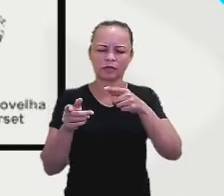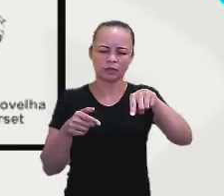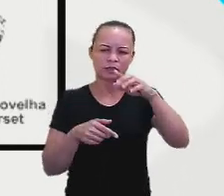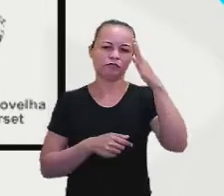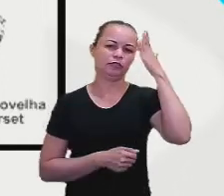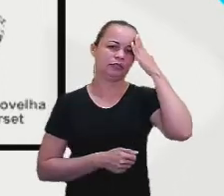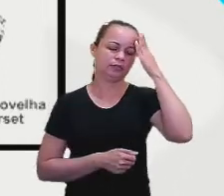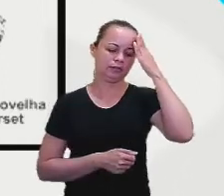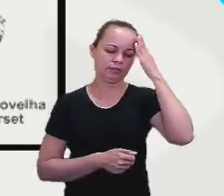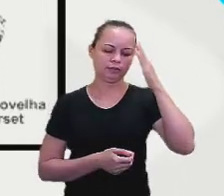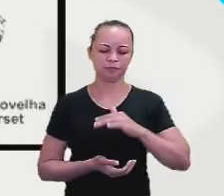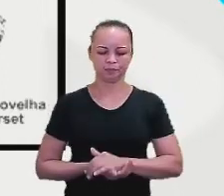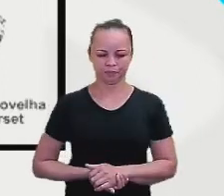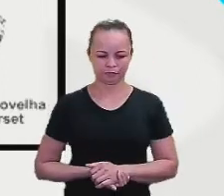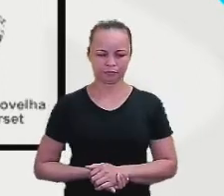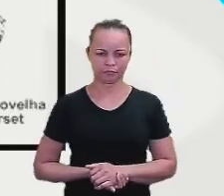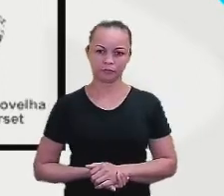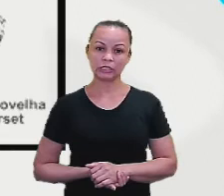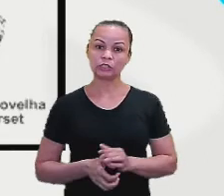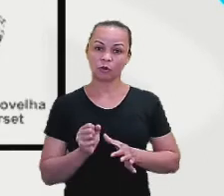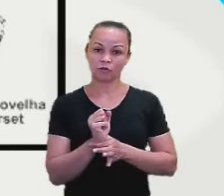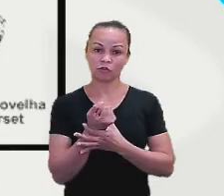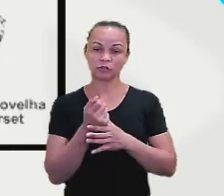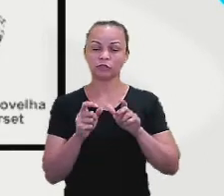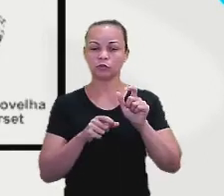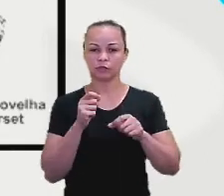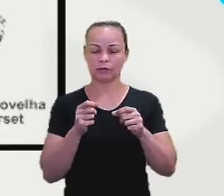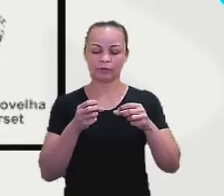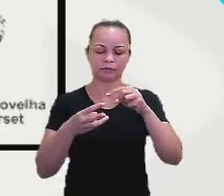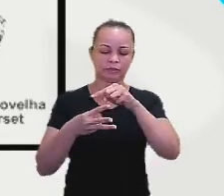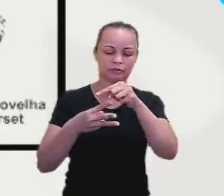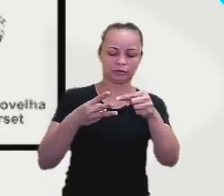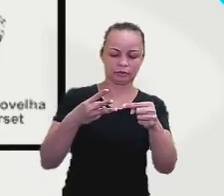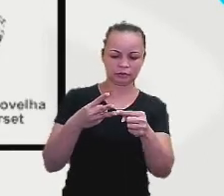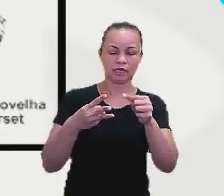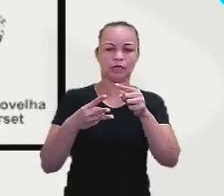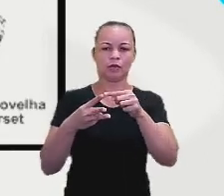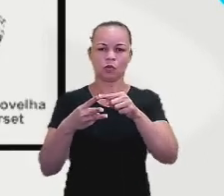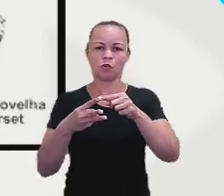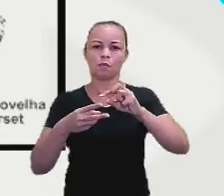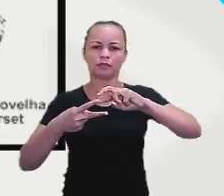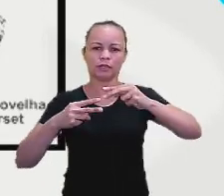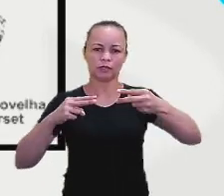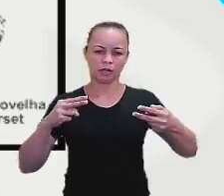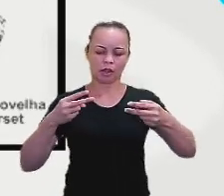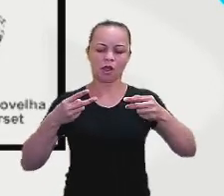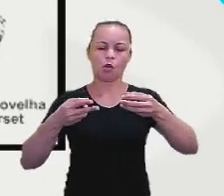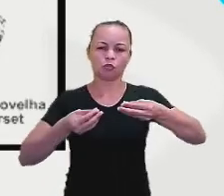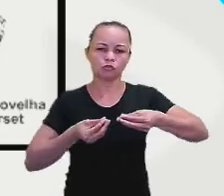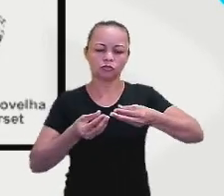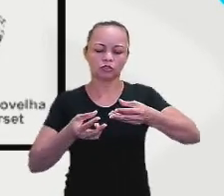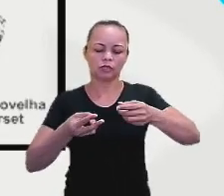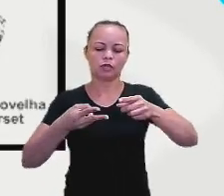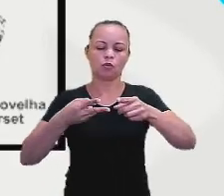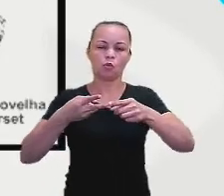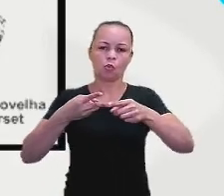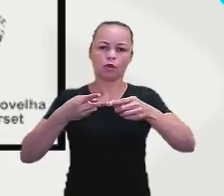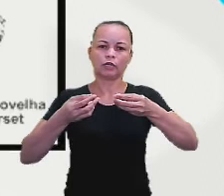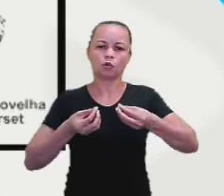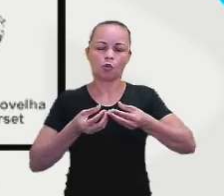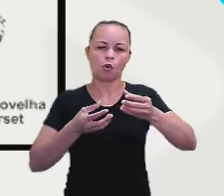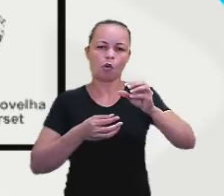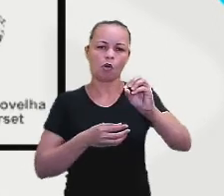compreender. Então, só reforçando, gente, a participação de 3 ovelhas. Uma que doou o material genético, uma que doou o óvulo sem o material